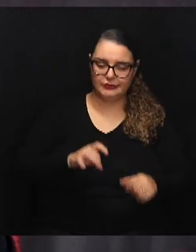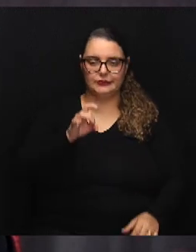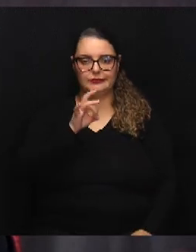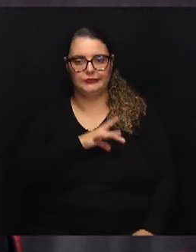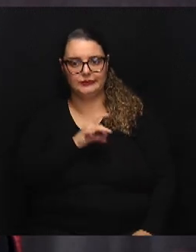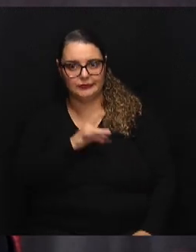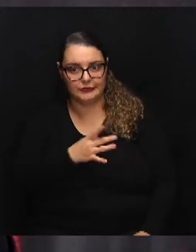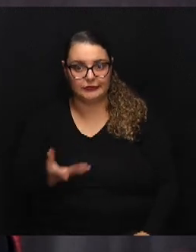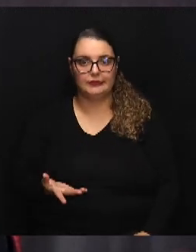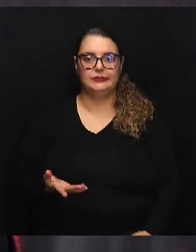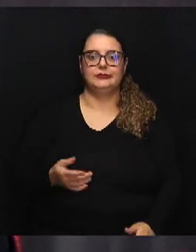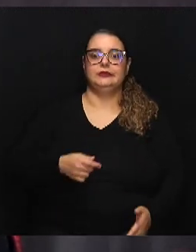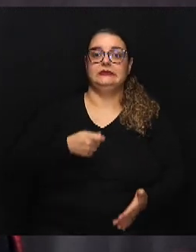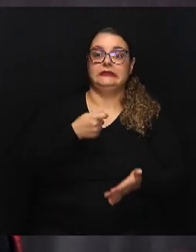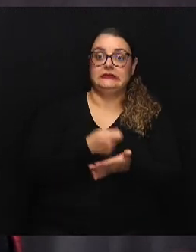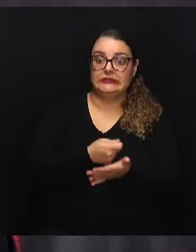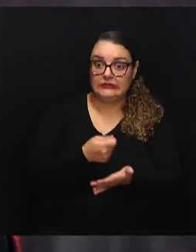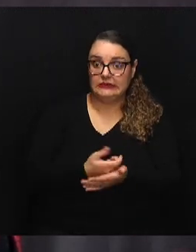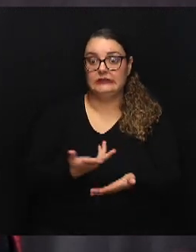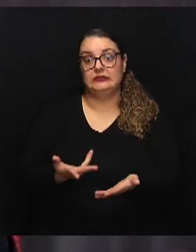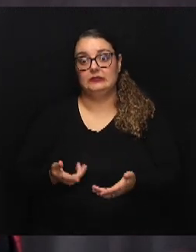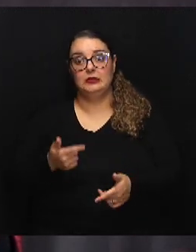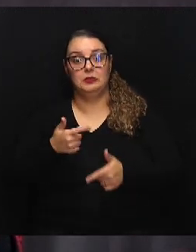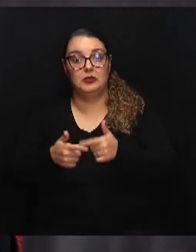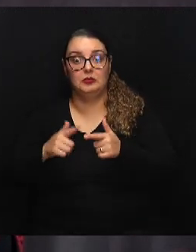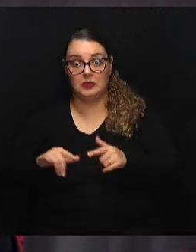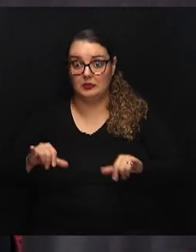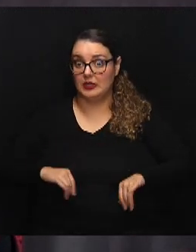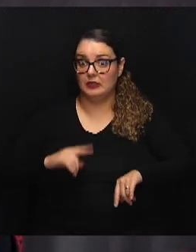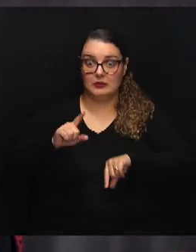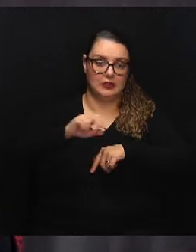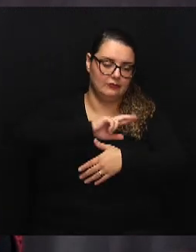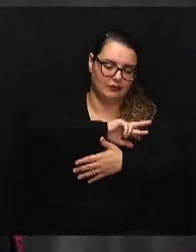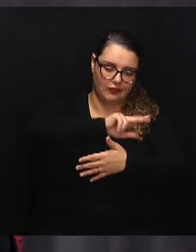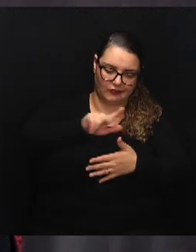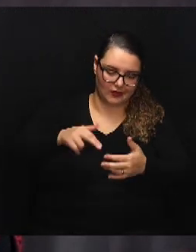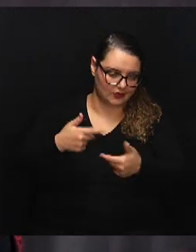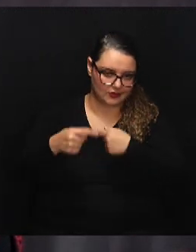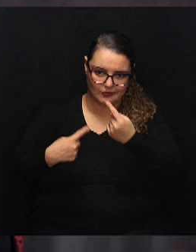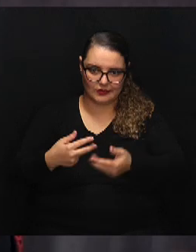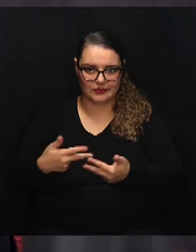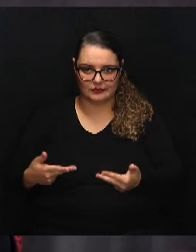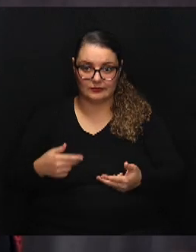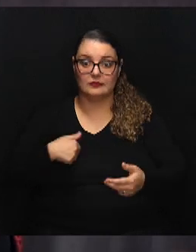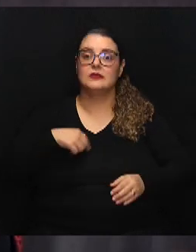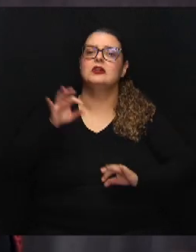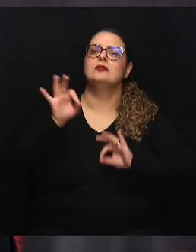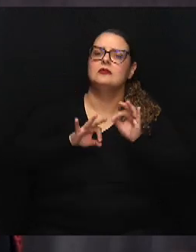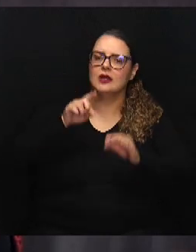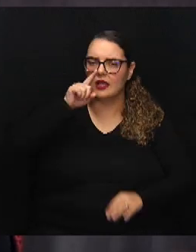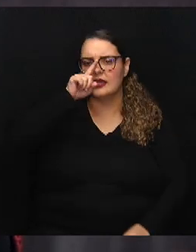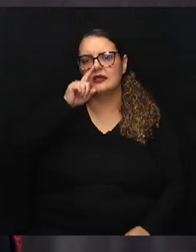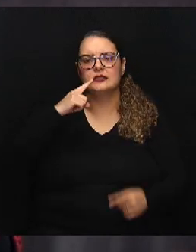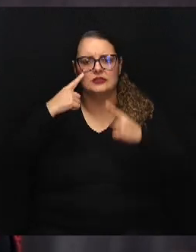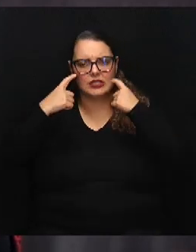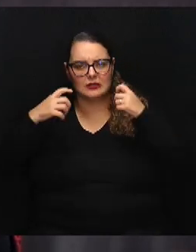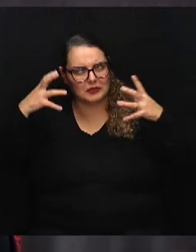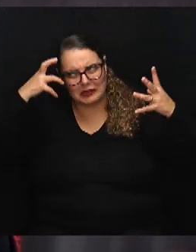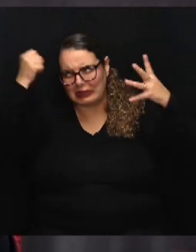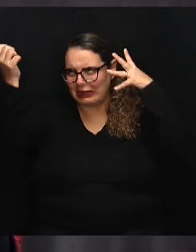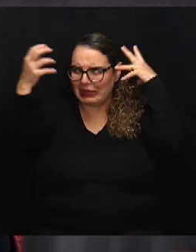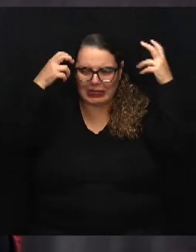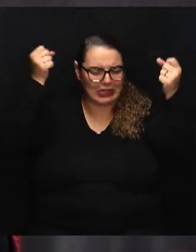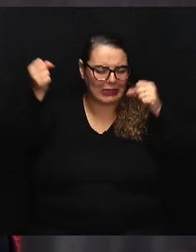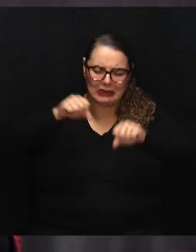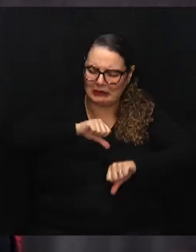dívida, traz cobrança, problema, sofrimento. Ainda assim, estou preparada para arriscar, chorar, me descabelar, me